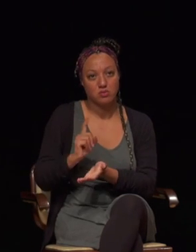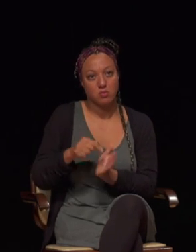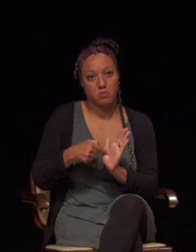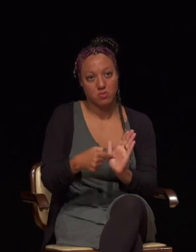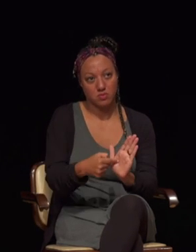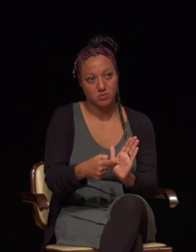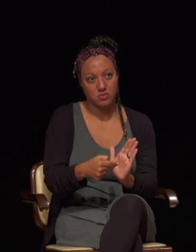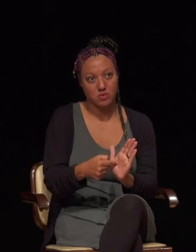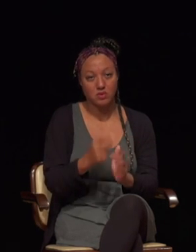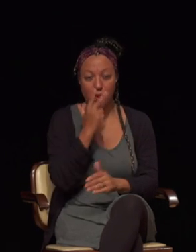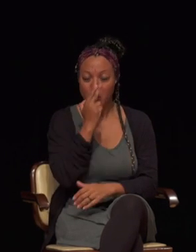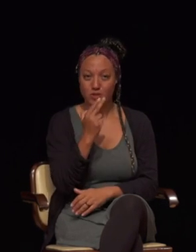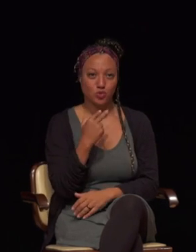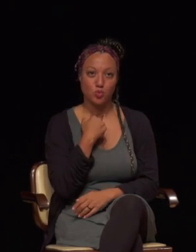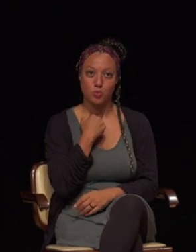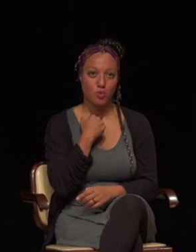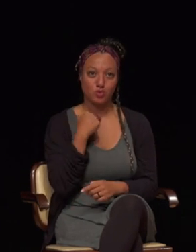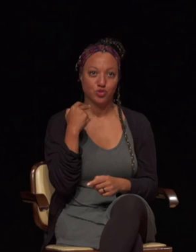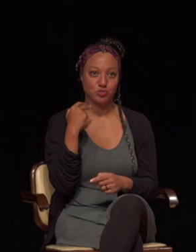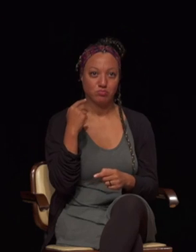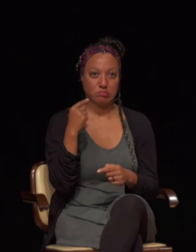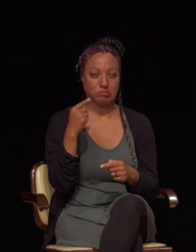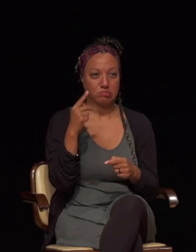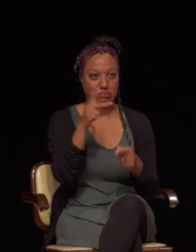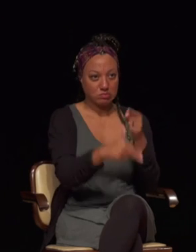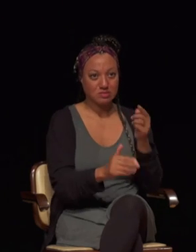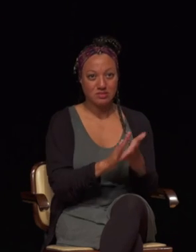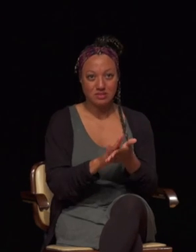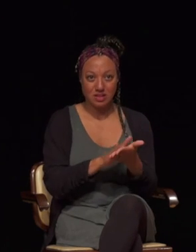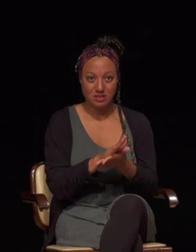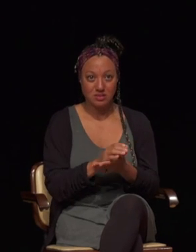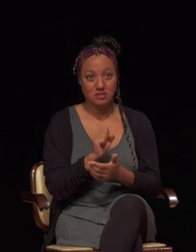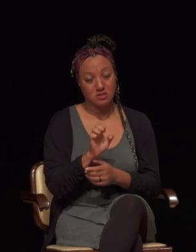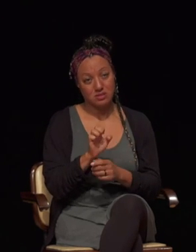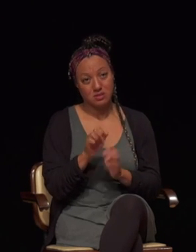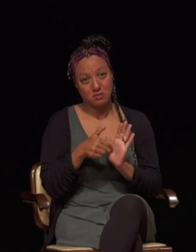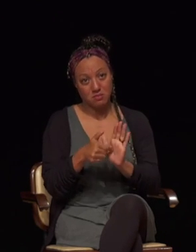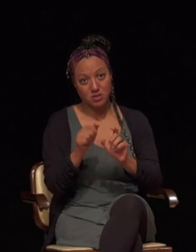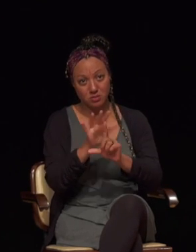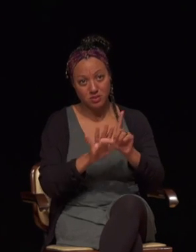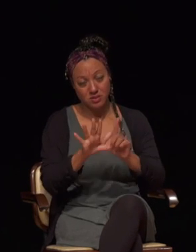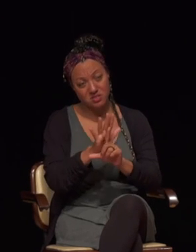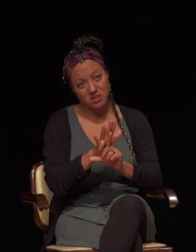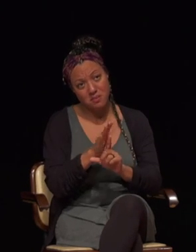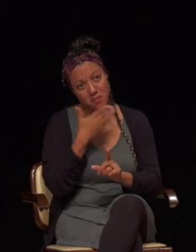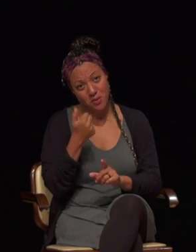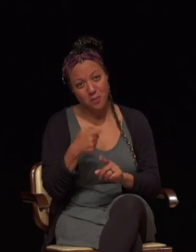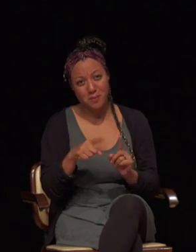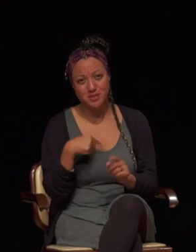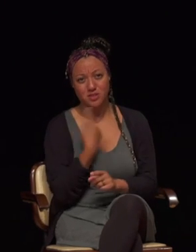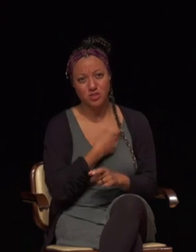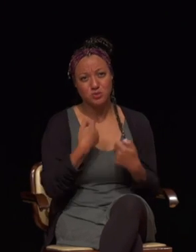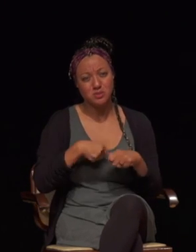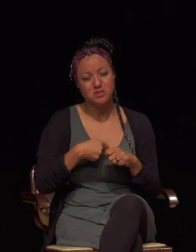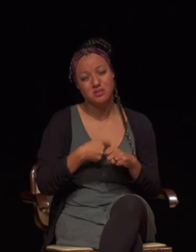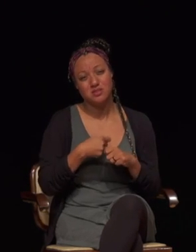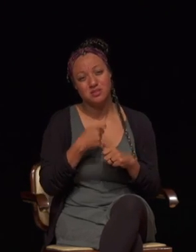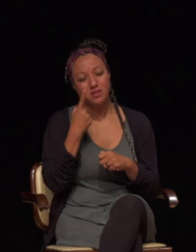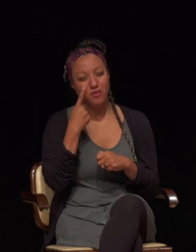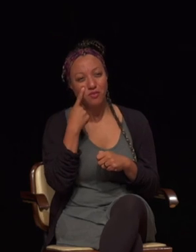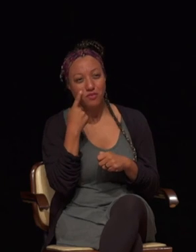tenho eu acho que a gente não deve censurar nada eu penso que quanto mais aparecesse imagem da escravidão melhor mas era bom que nós conferissem